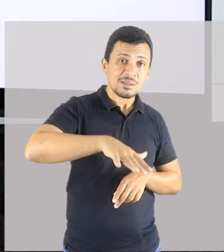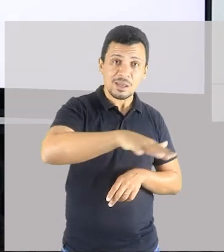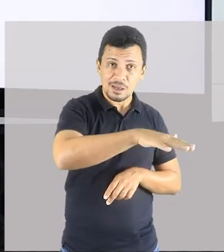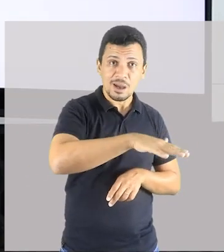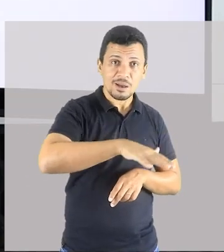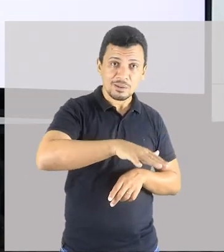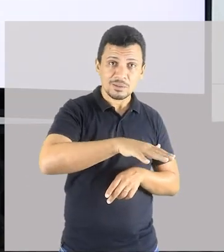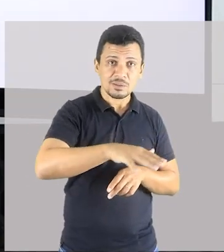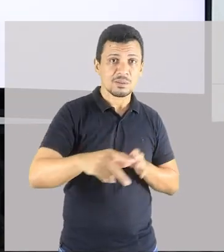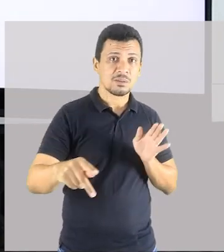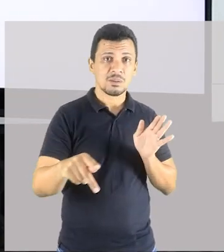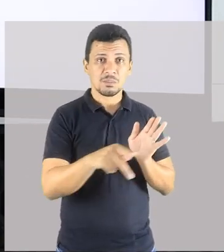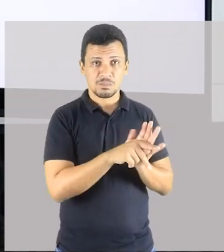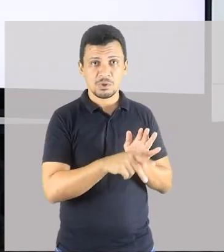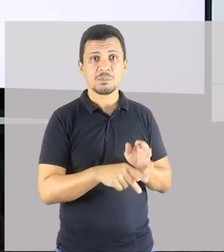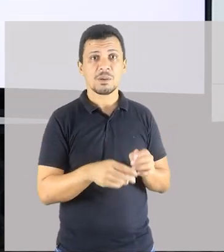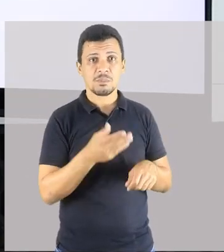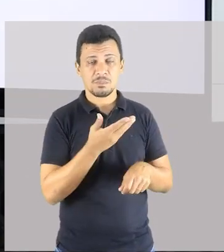que são